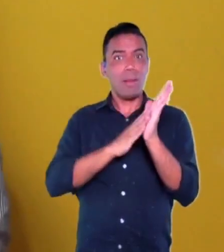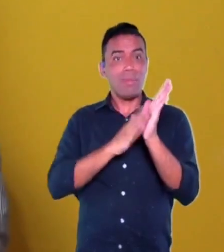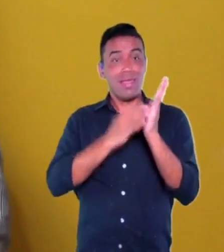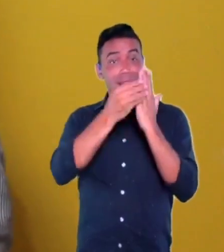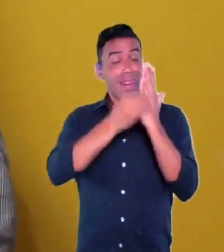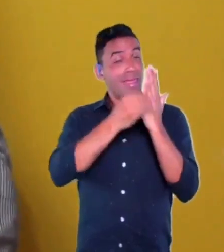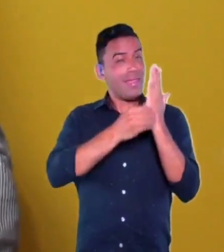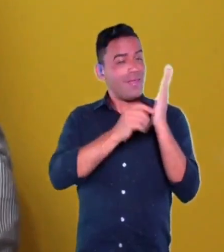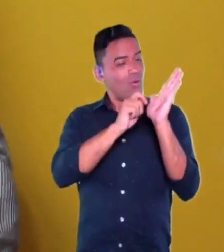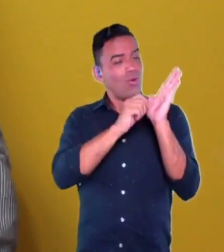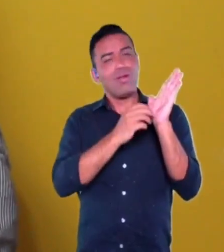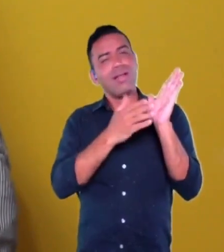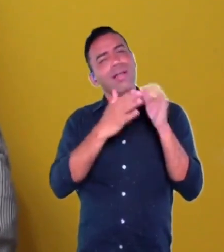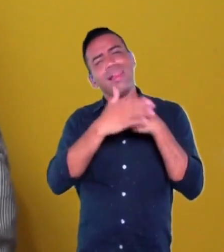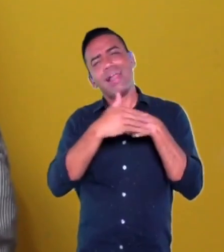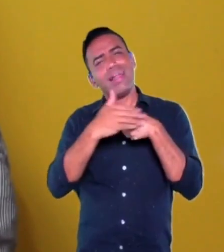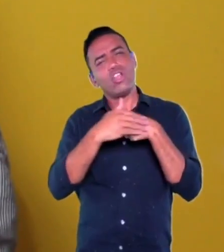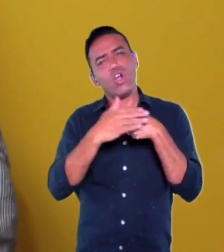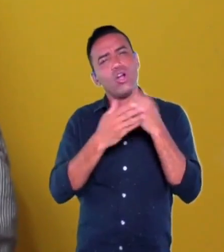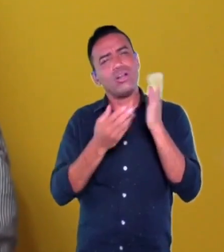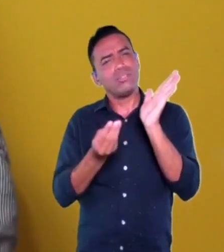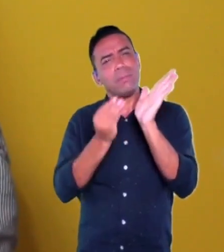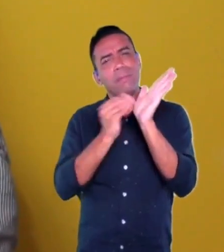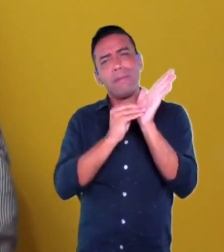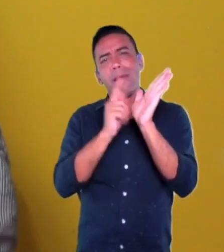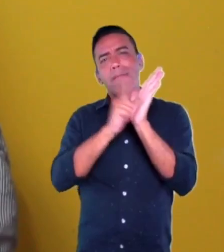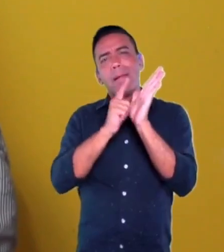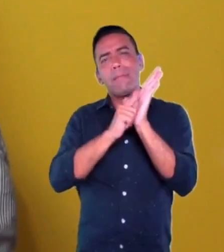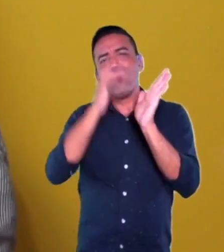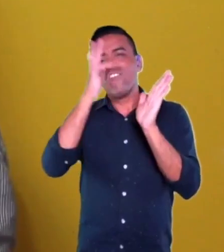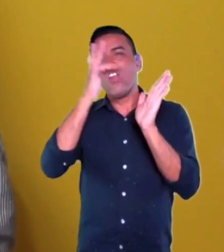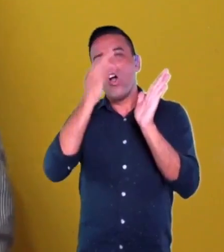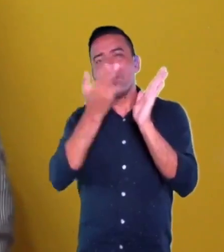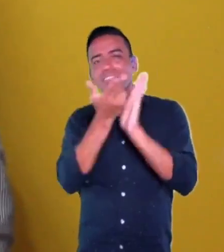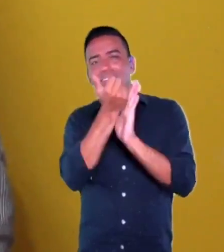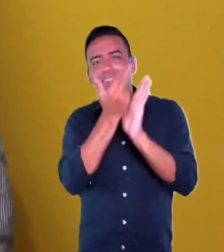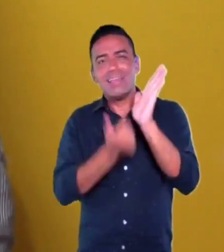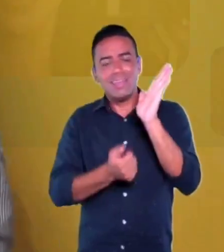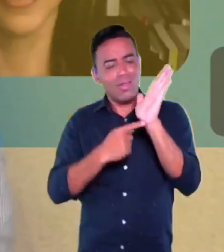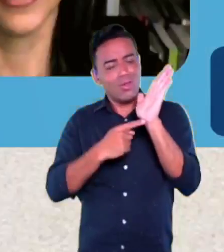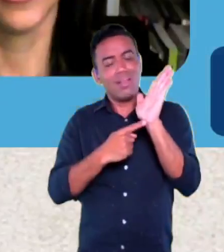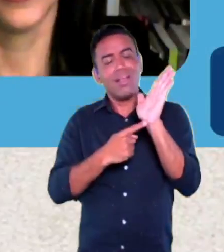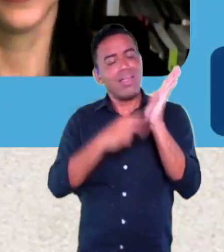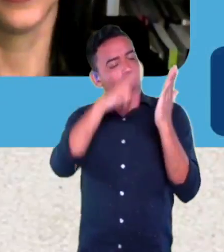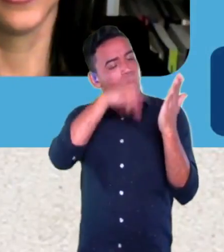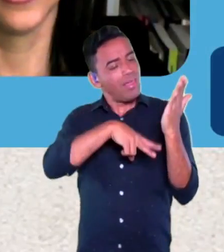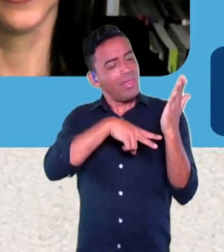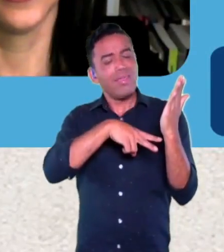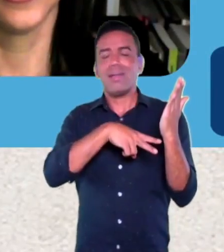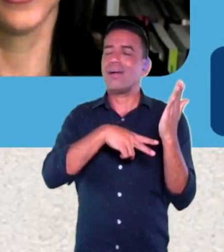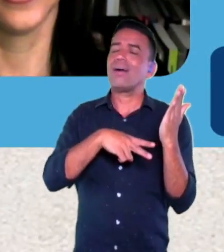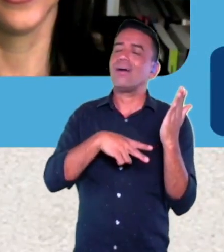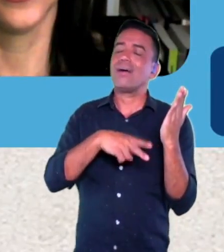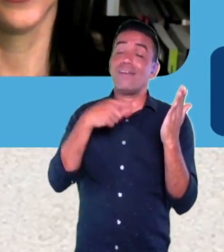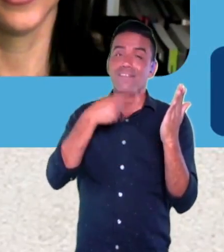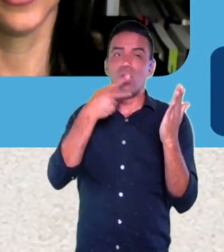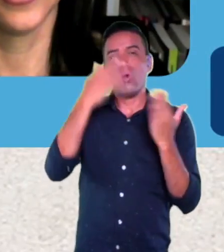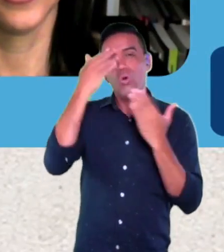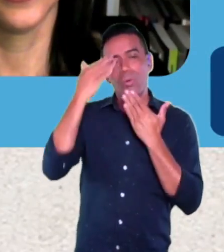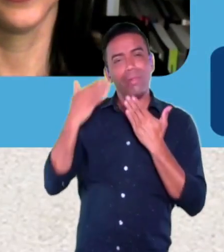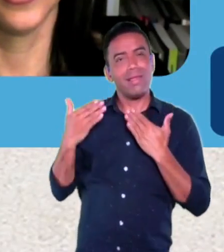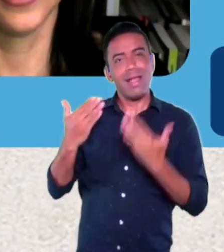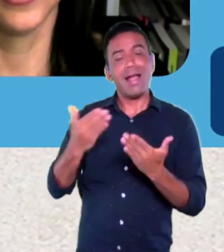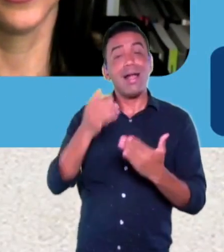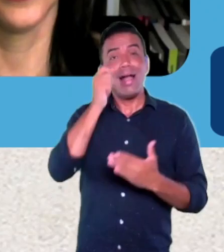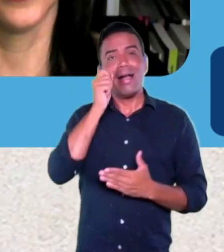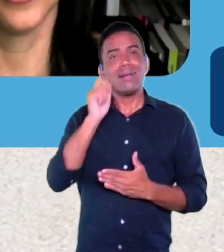mais lindo, num papelzinho cheio de rosas. Aí, quando eu li, falei, ela falou, obrigada. O azul